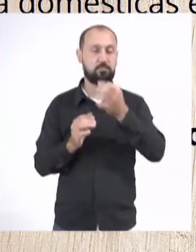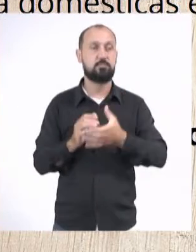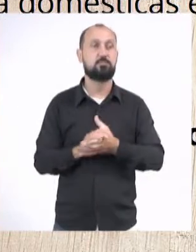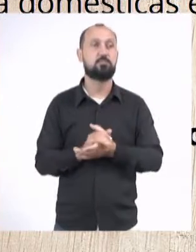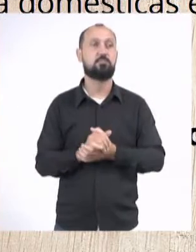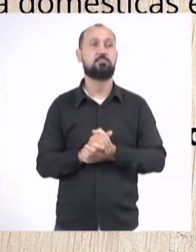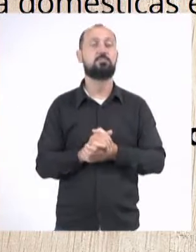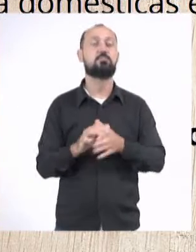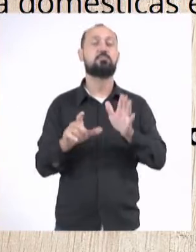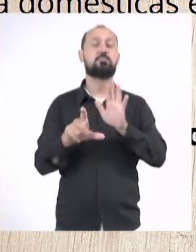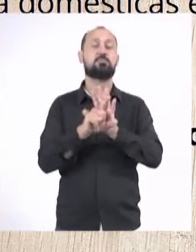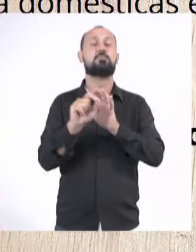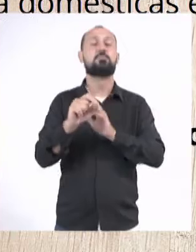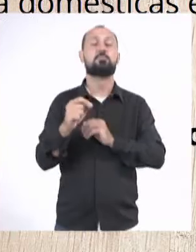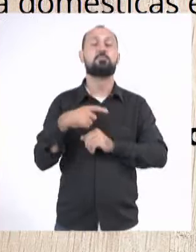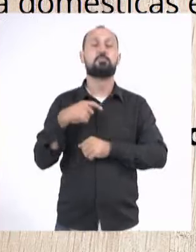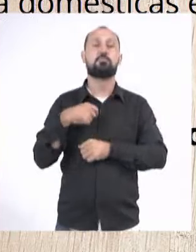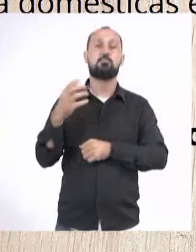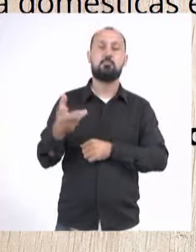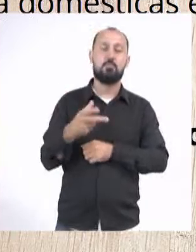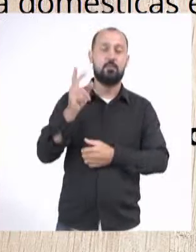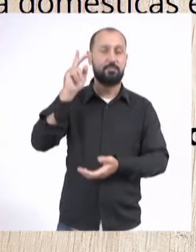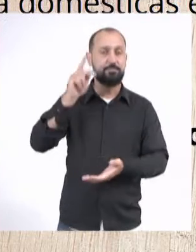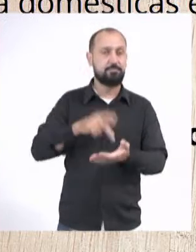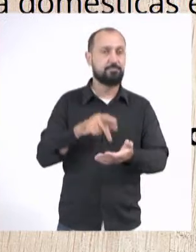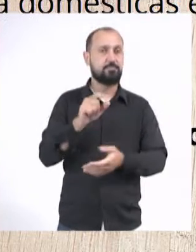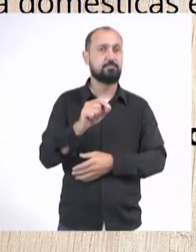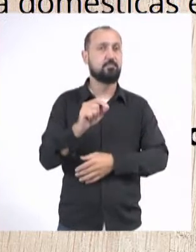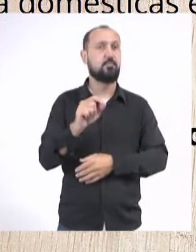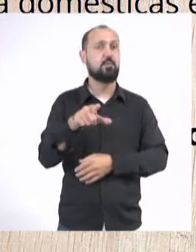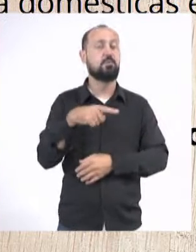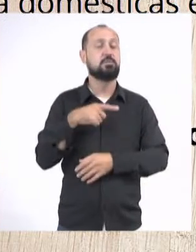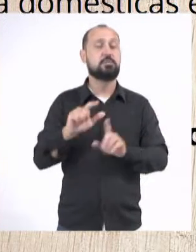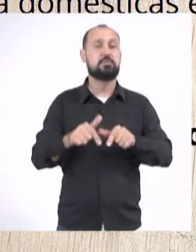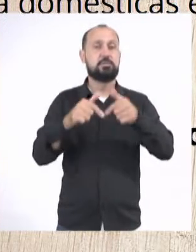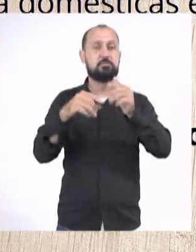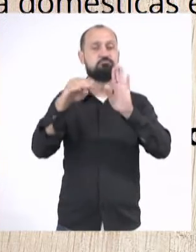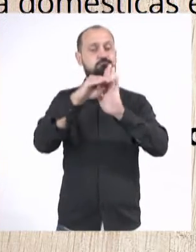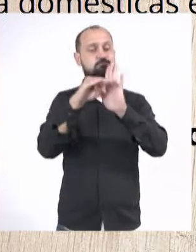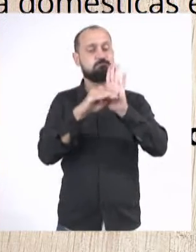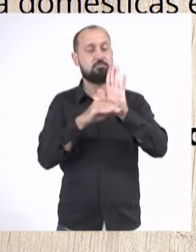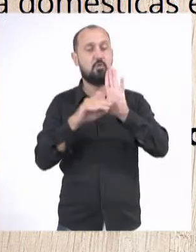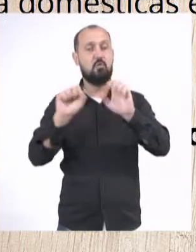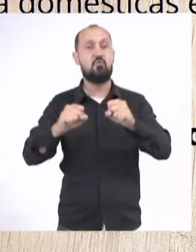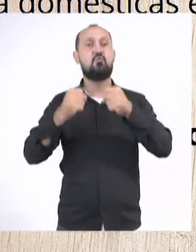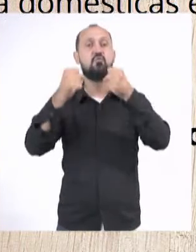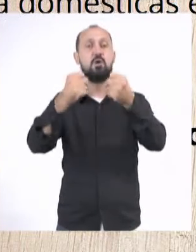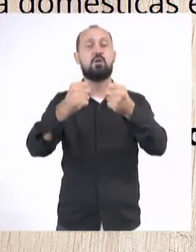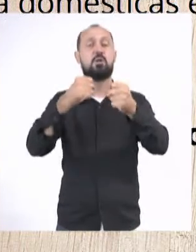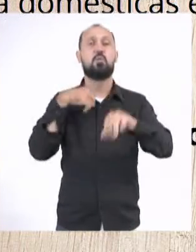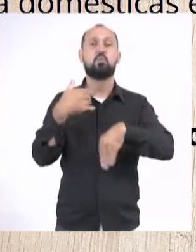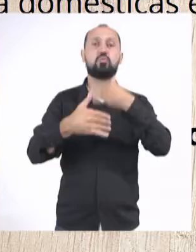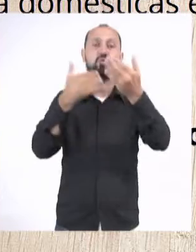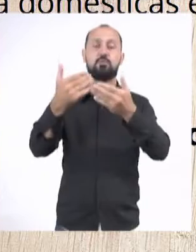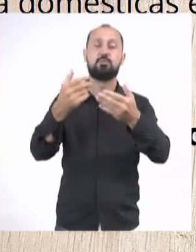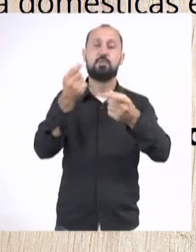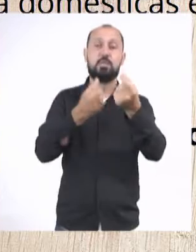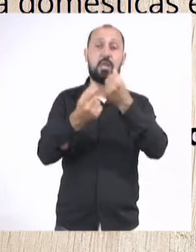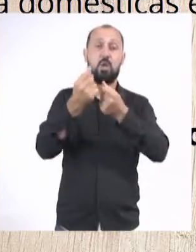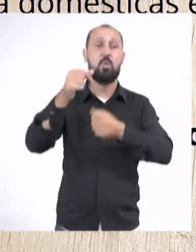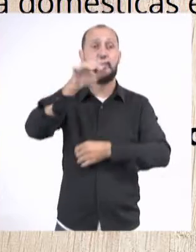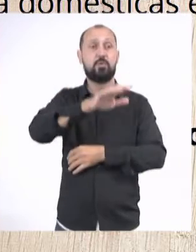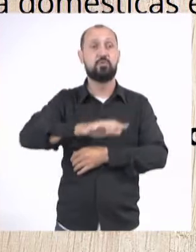Além disso, a lei do PECAFES, que eu citei anteriormente. Então, essas ações, elas fortalecem o desenvolvimento da